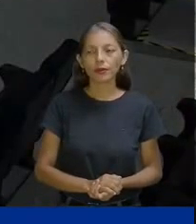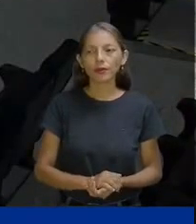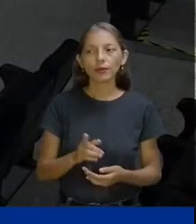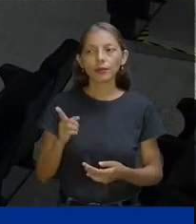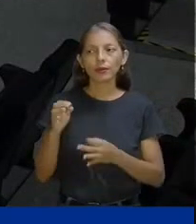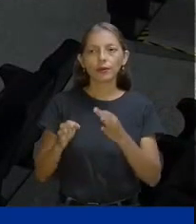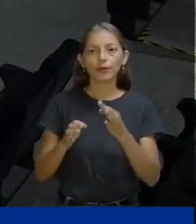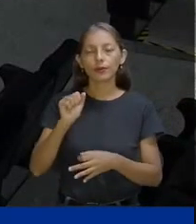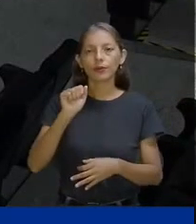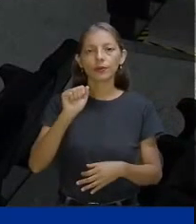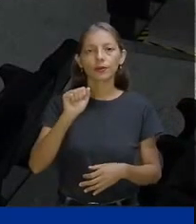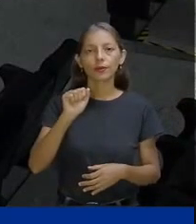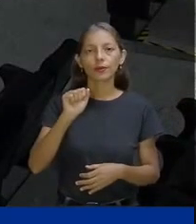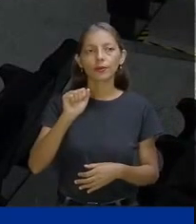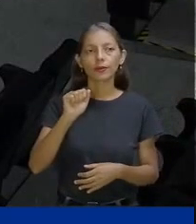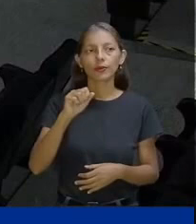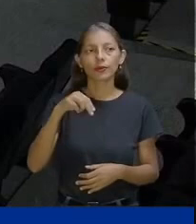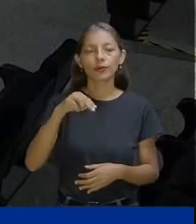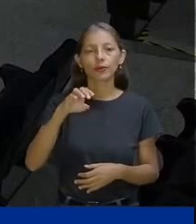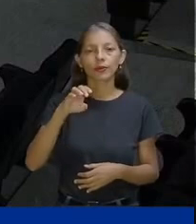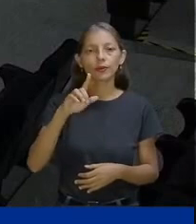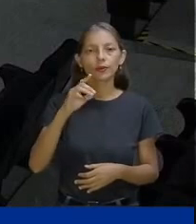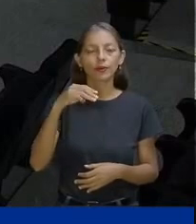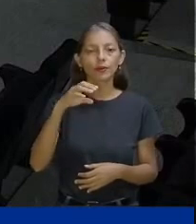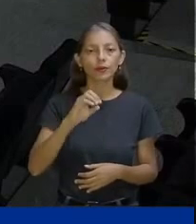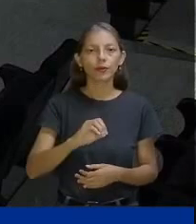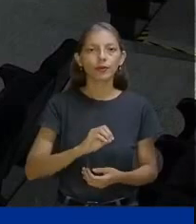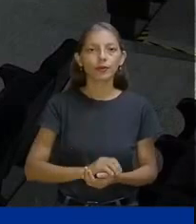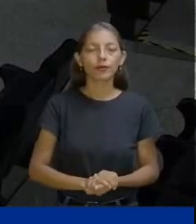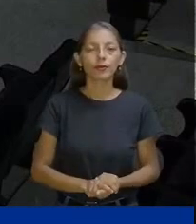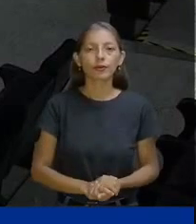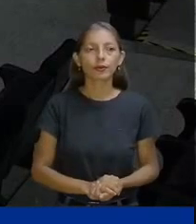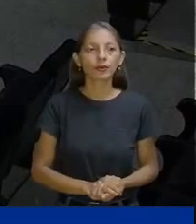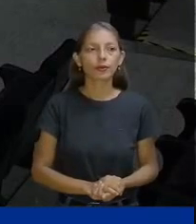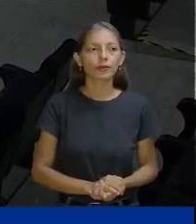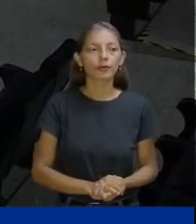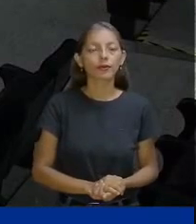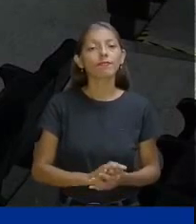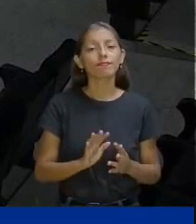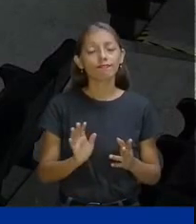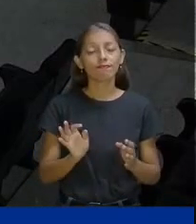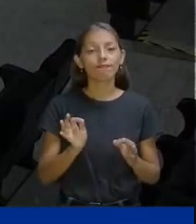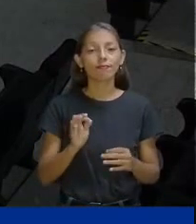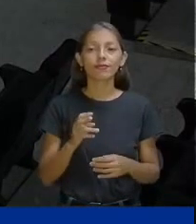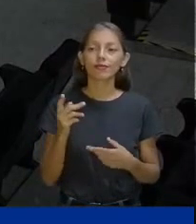Presidente, apenas me aliar à manifestação do desembargador Carmo Antônio,